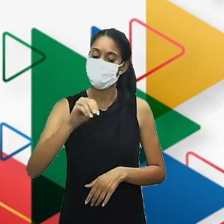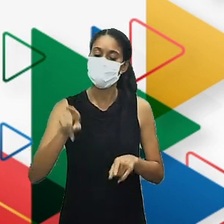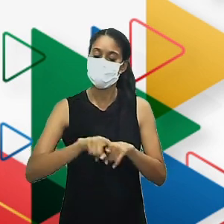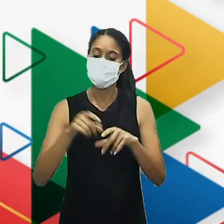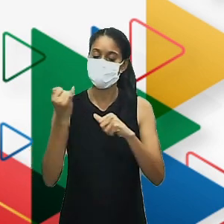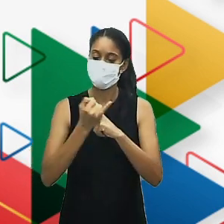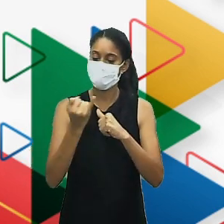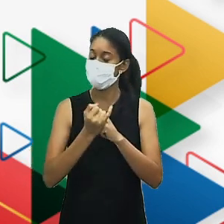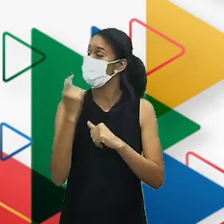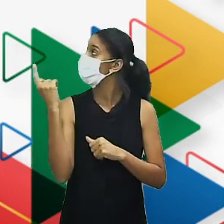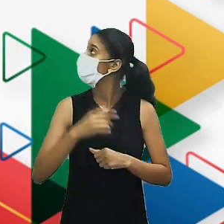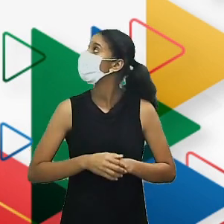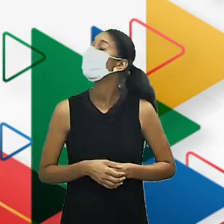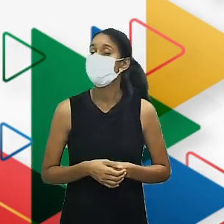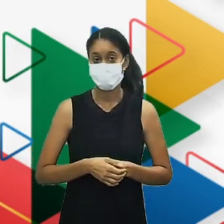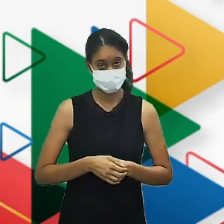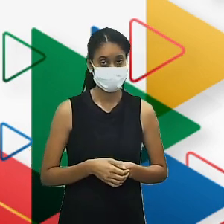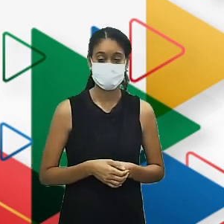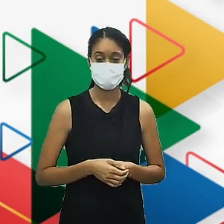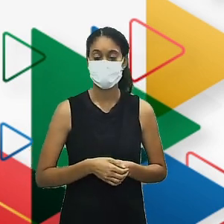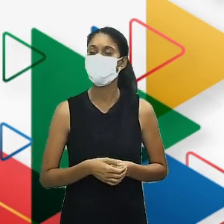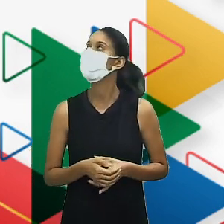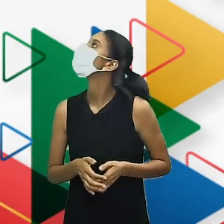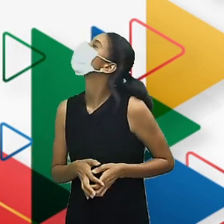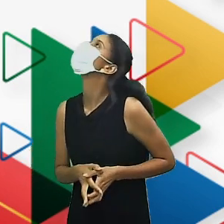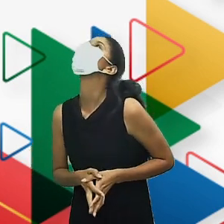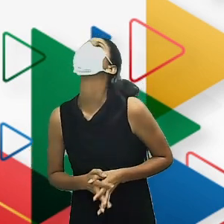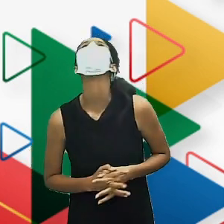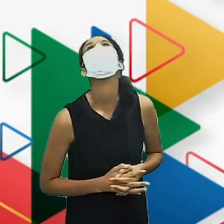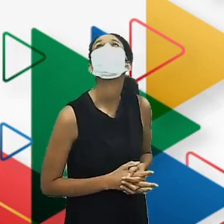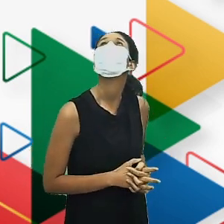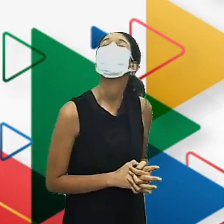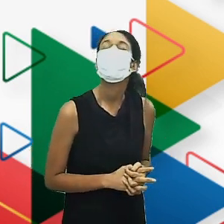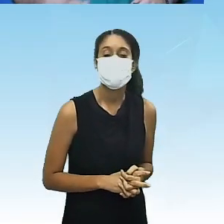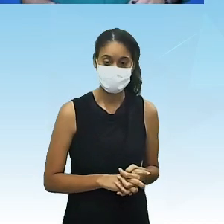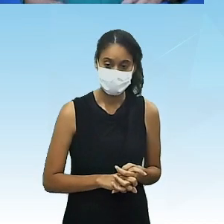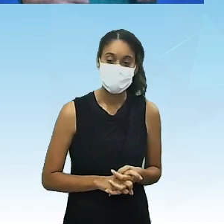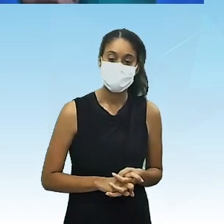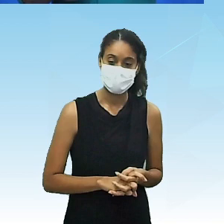ferro, alumínio, zinco, ouro, cobre. Toda vez